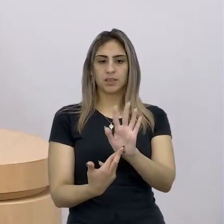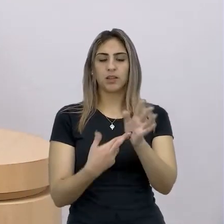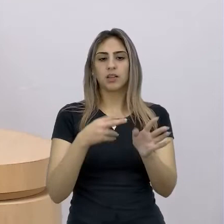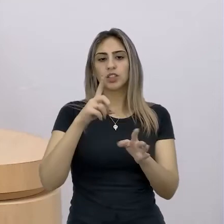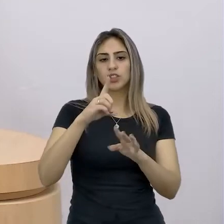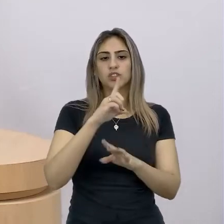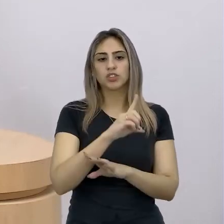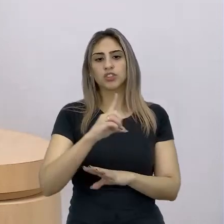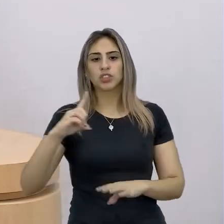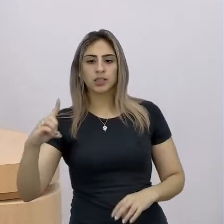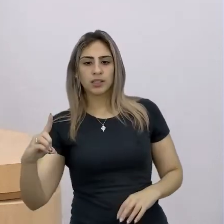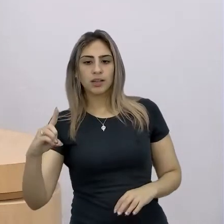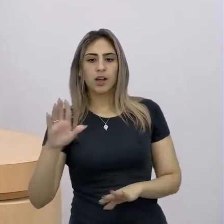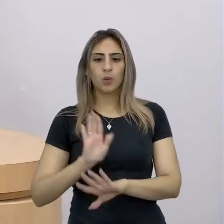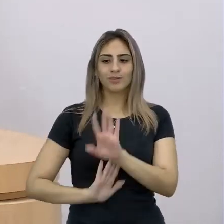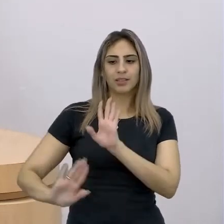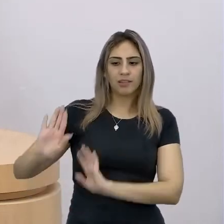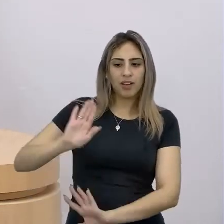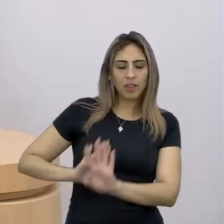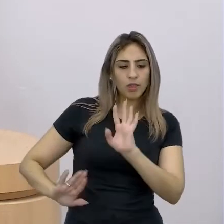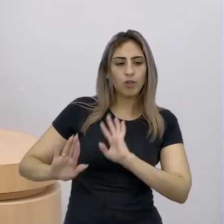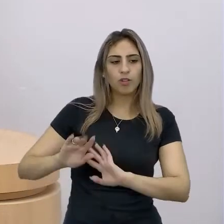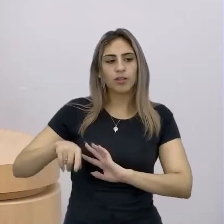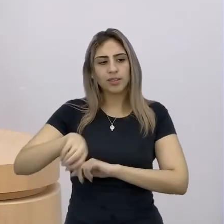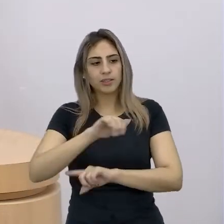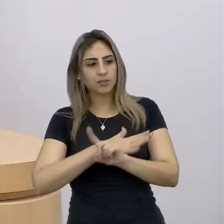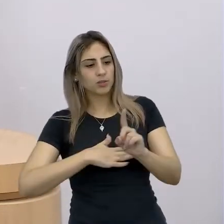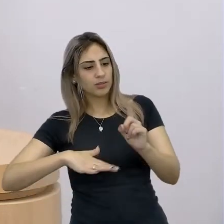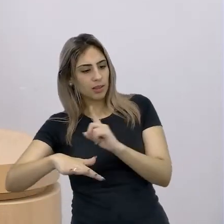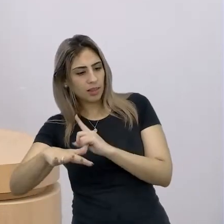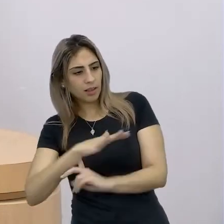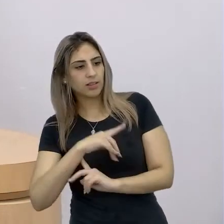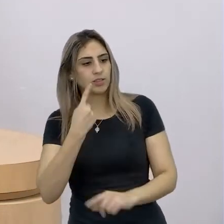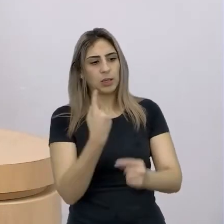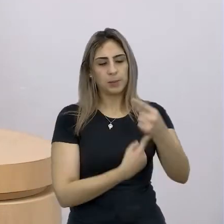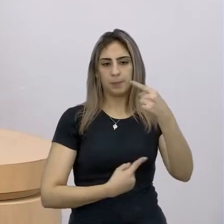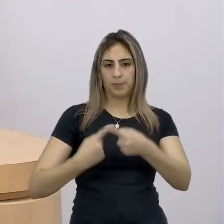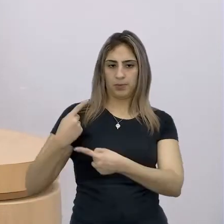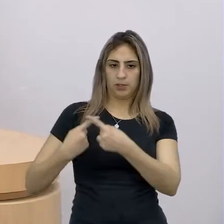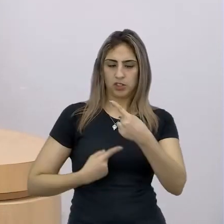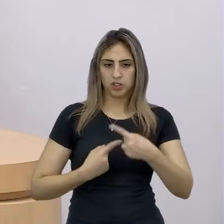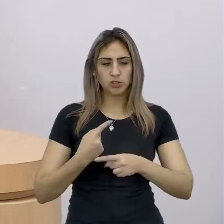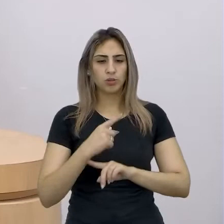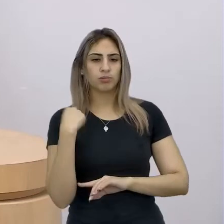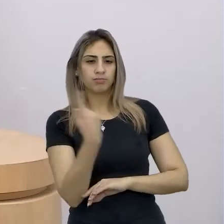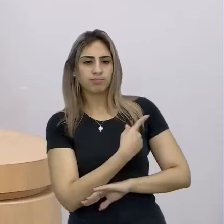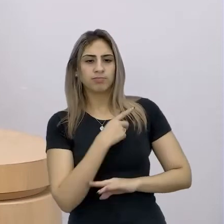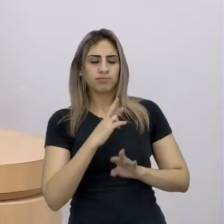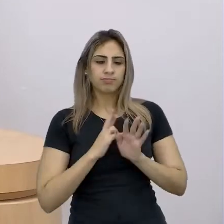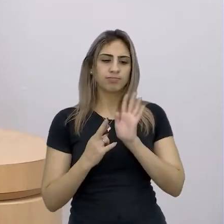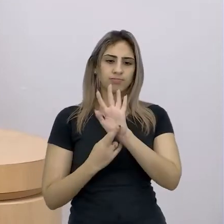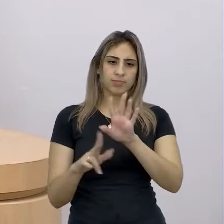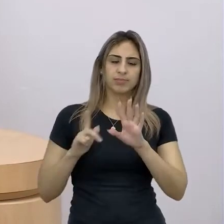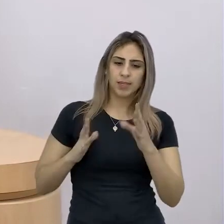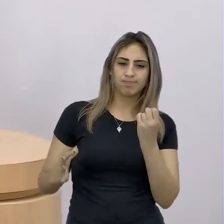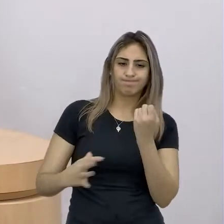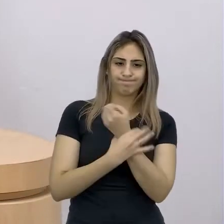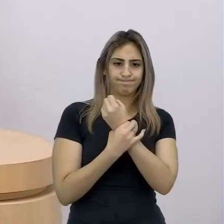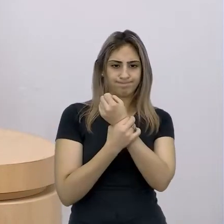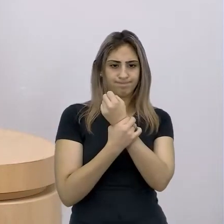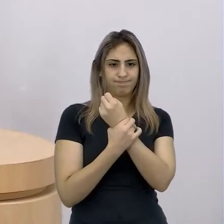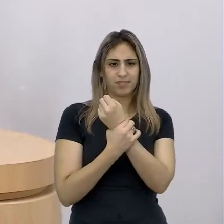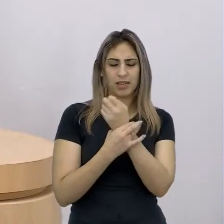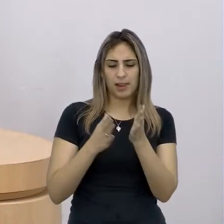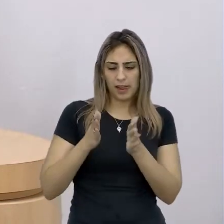de direita ou conservadora da sociedade. Então, os políticos do Partido Republicano, eles sempre tendem mais a uma